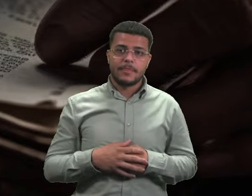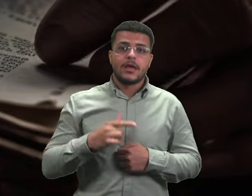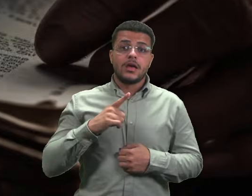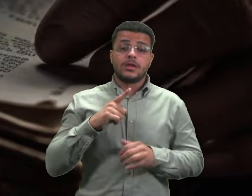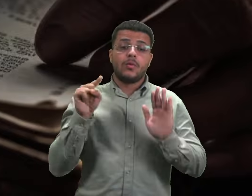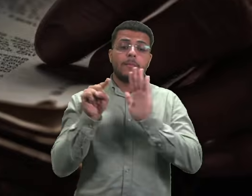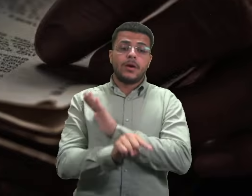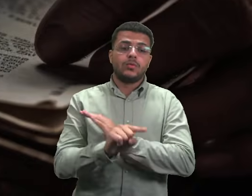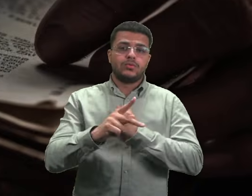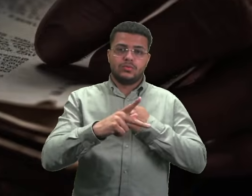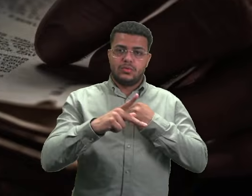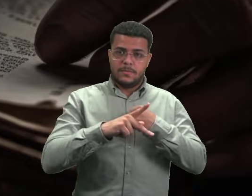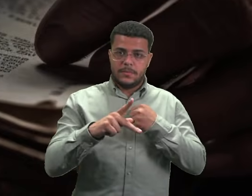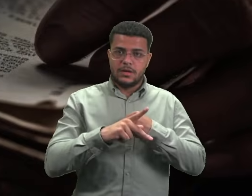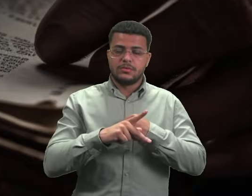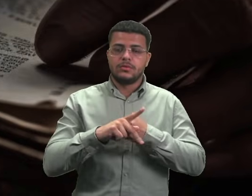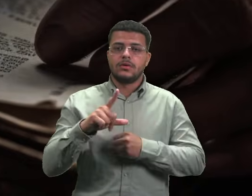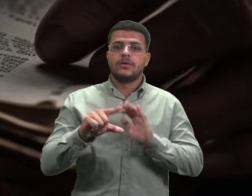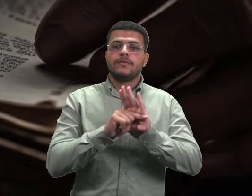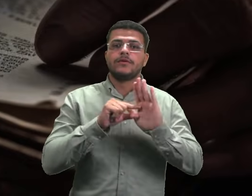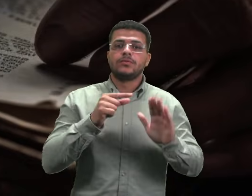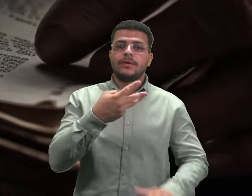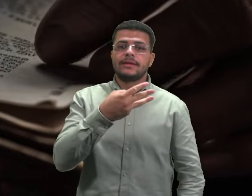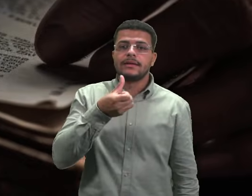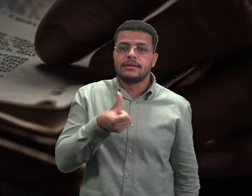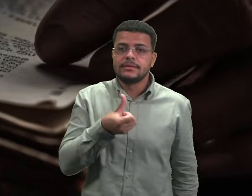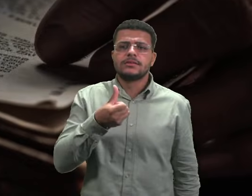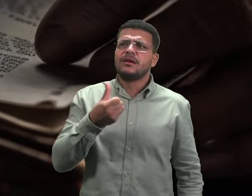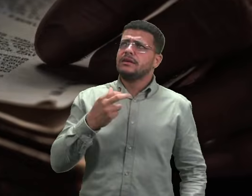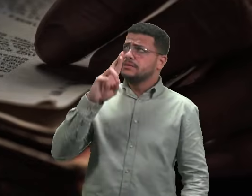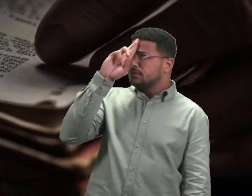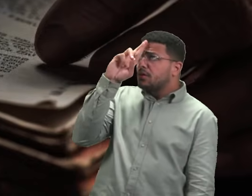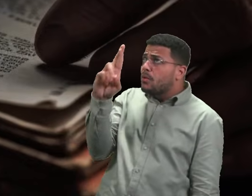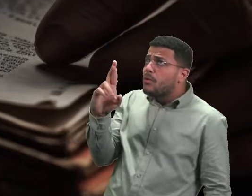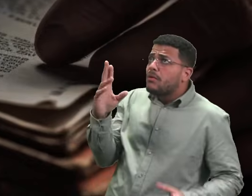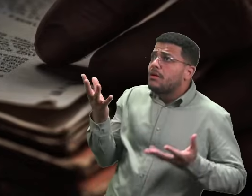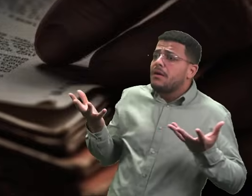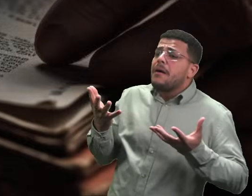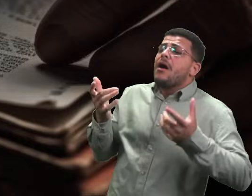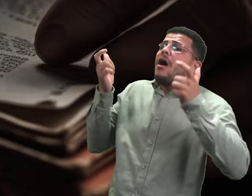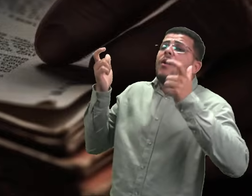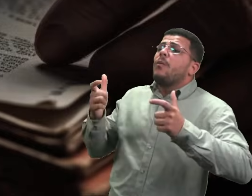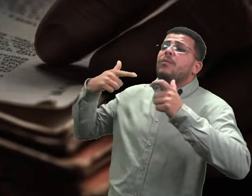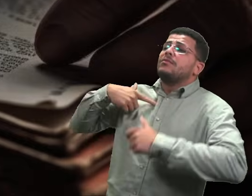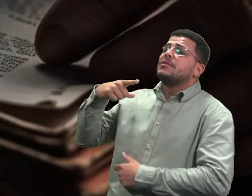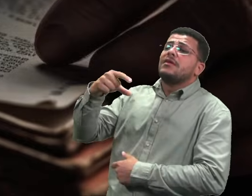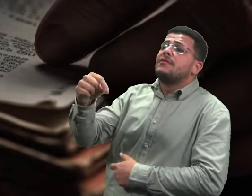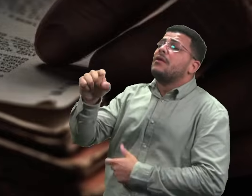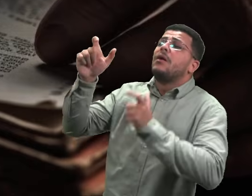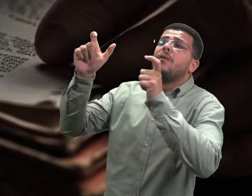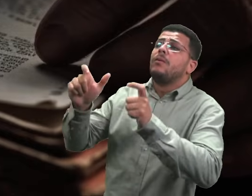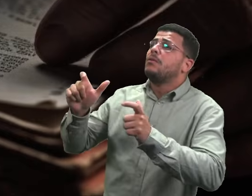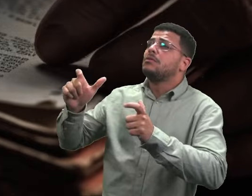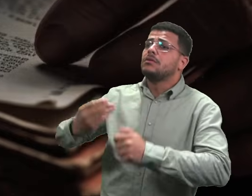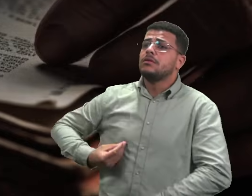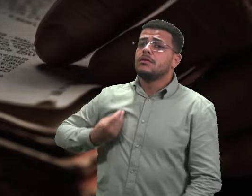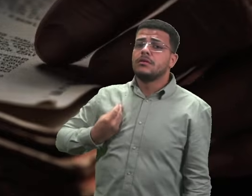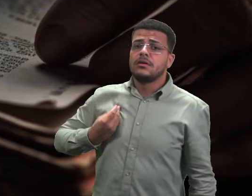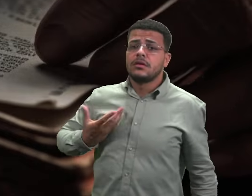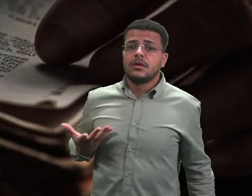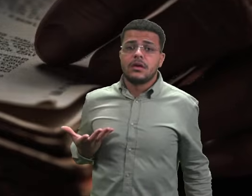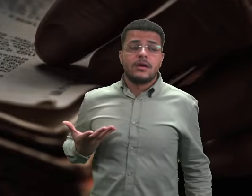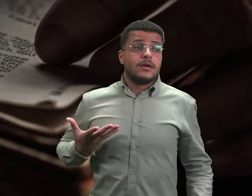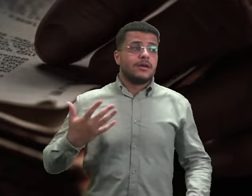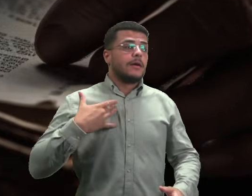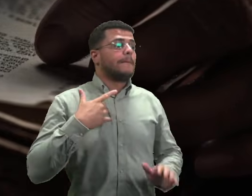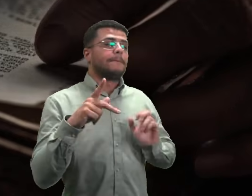seguintes, versículo 36, perguntou-lhe Simão Pedro: Senhor, para onde vais? E então Jesus